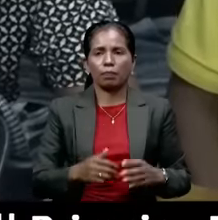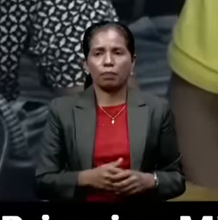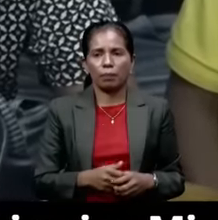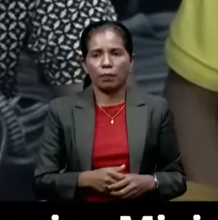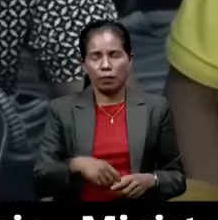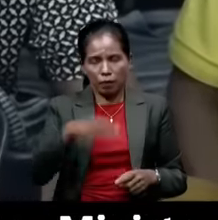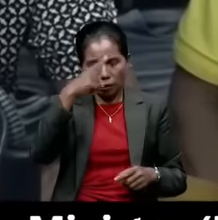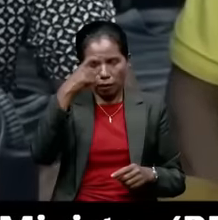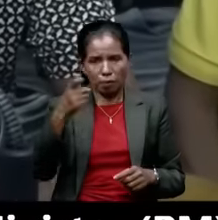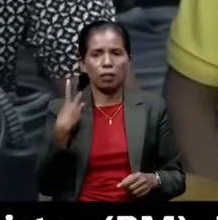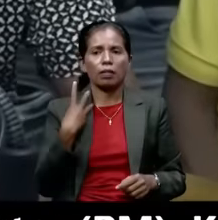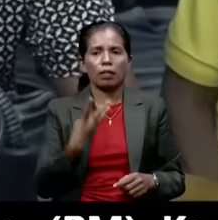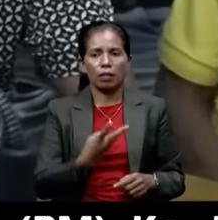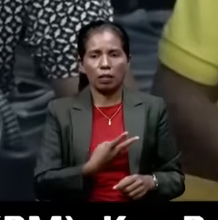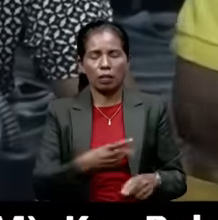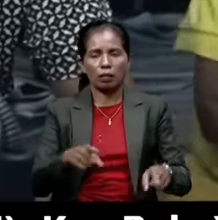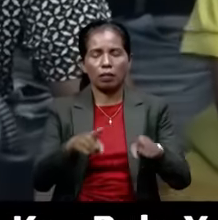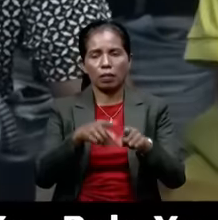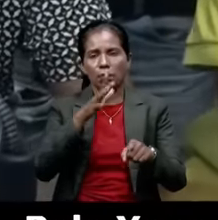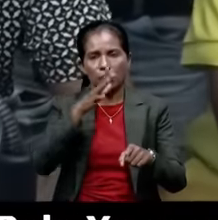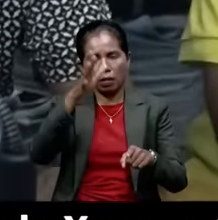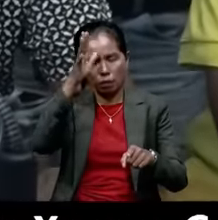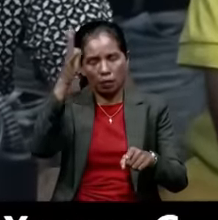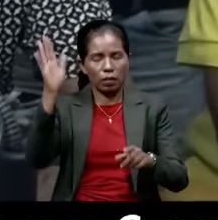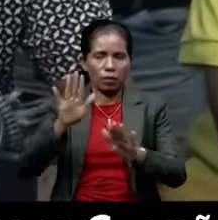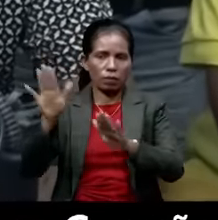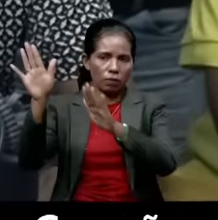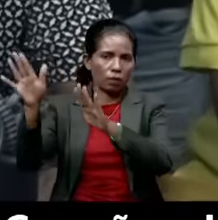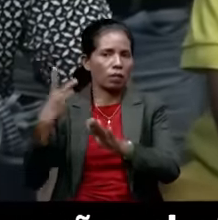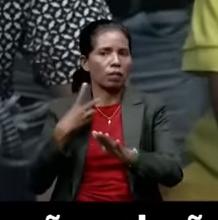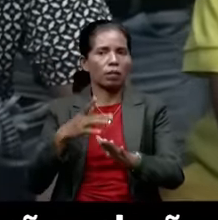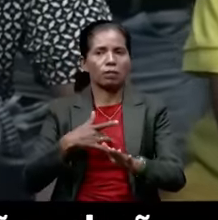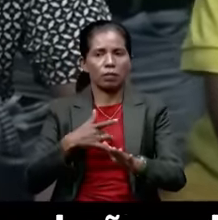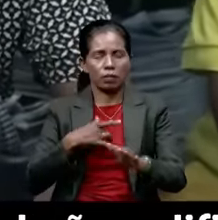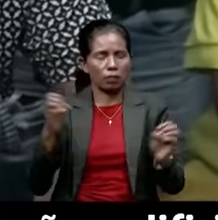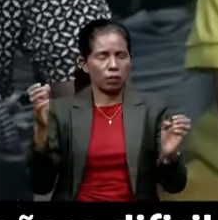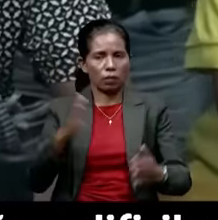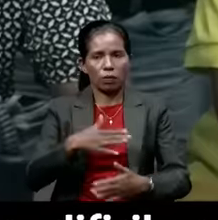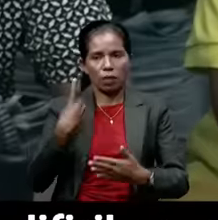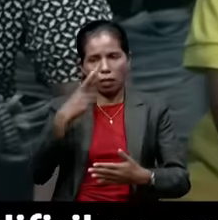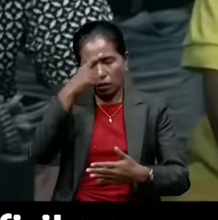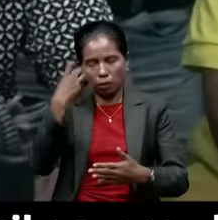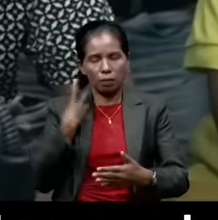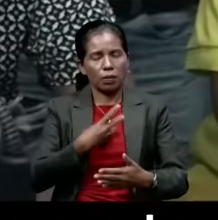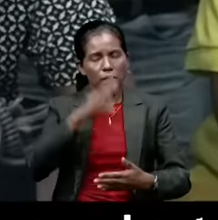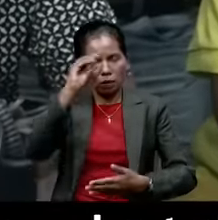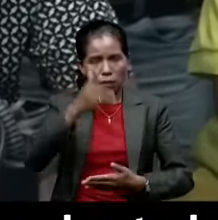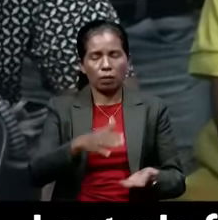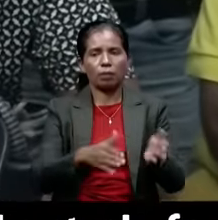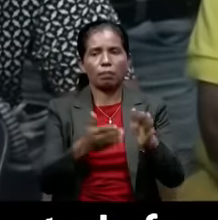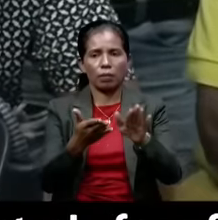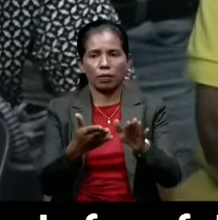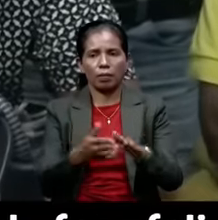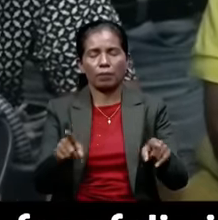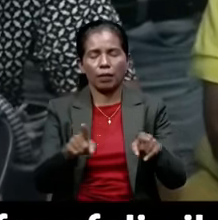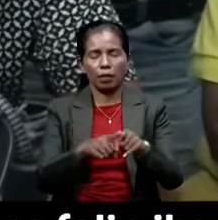Tamba, ami mula ina aman nebe iha rural neba, ami senti diskontente tamba ami nuane lakum vira. Ane